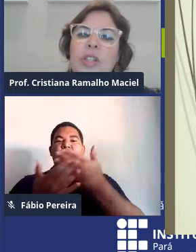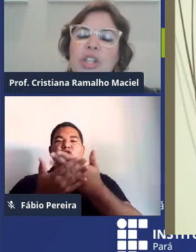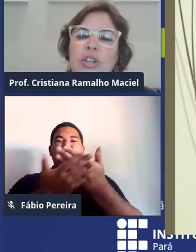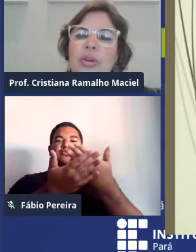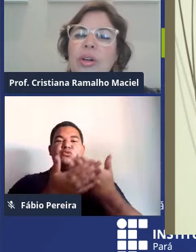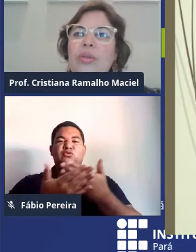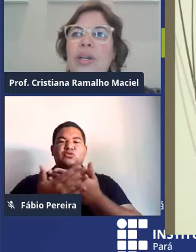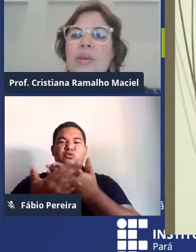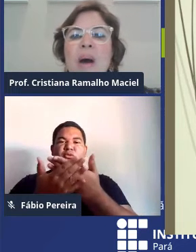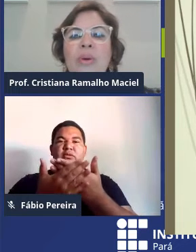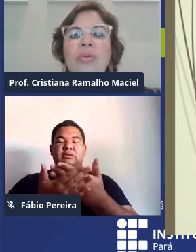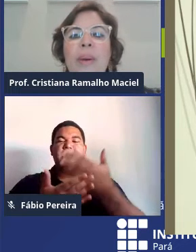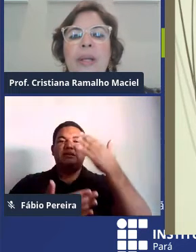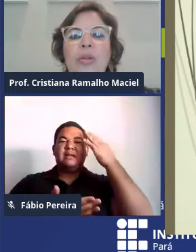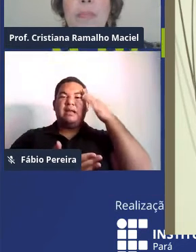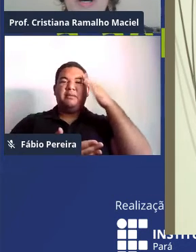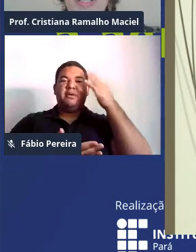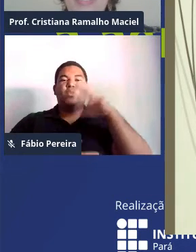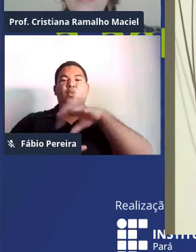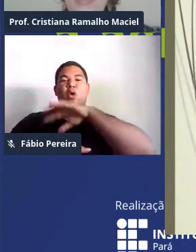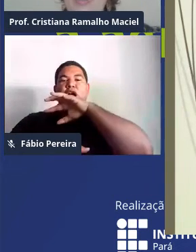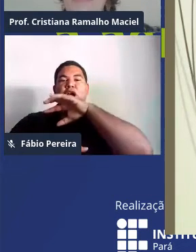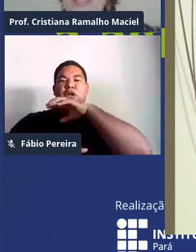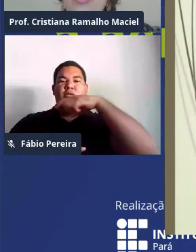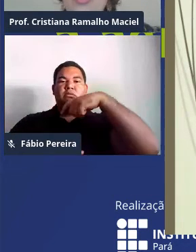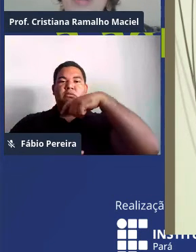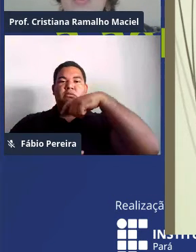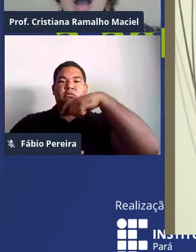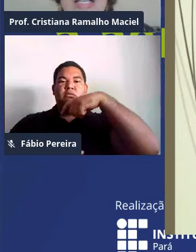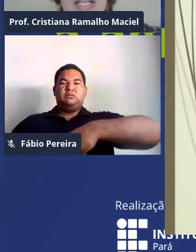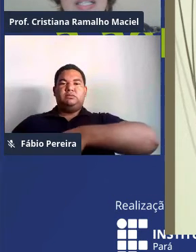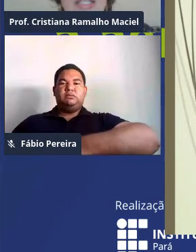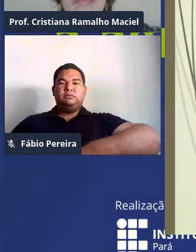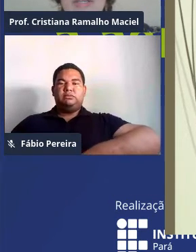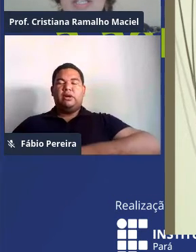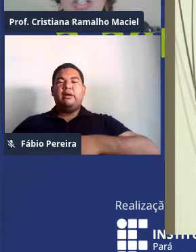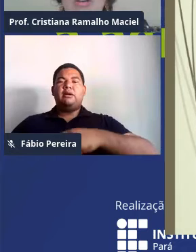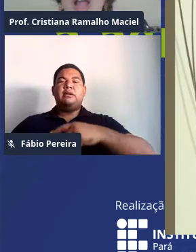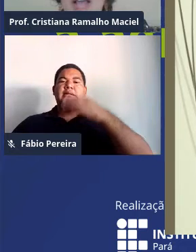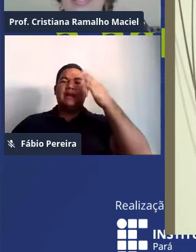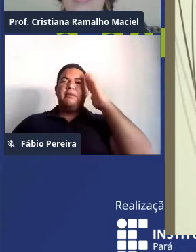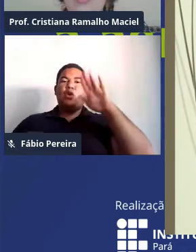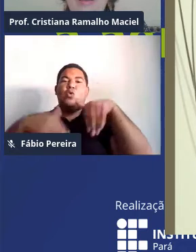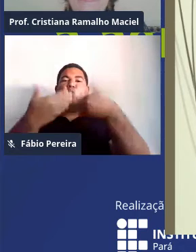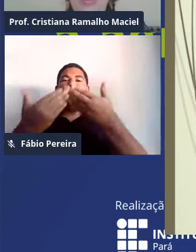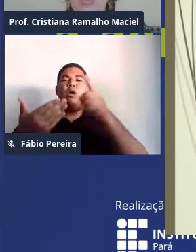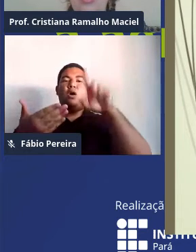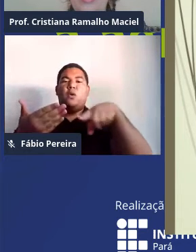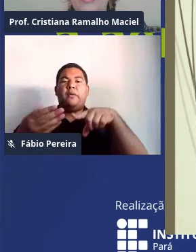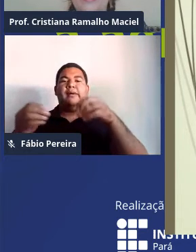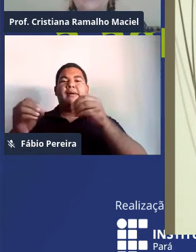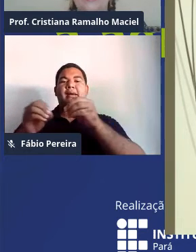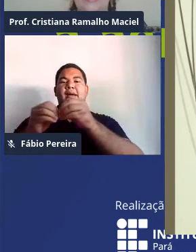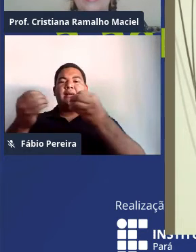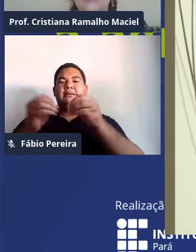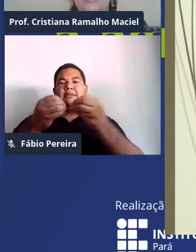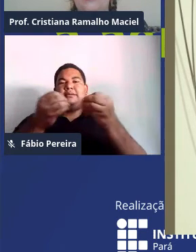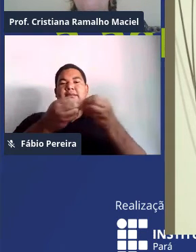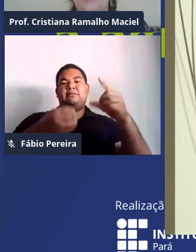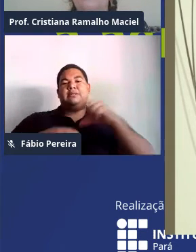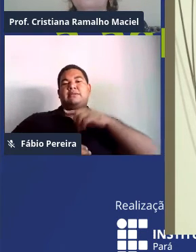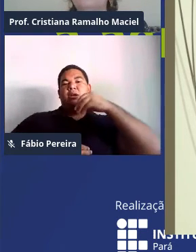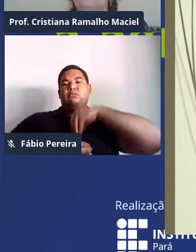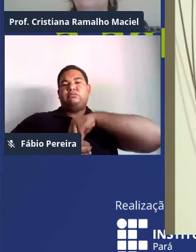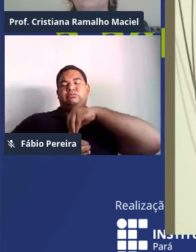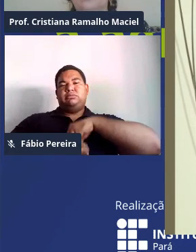do tubo digestório do animal, do hepatopâncreas, para descobrir quais as enzimas que estão lá. Então, isso vai me dar uma luz, que ideias